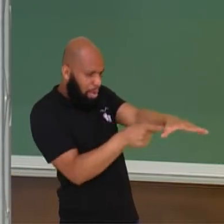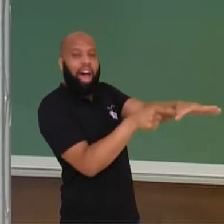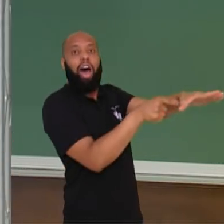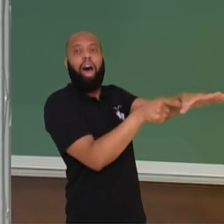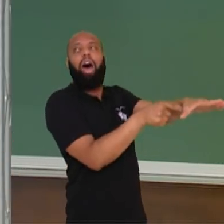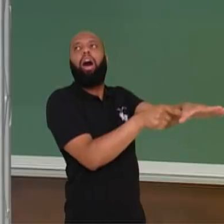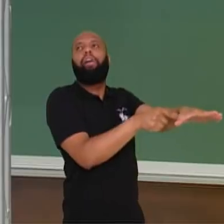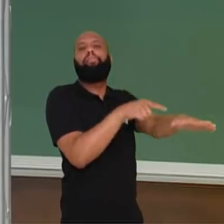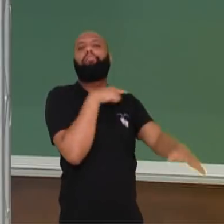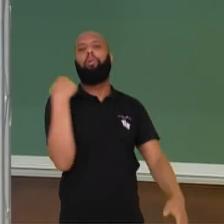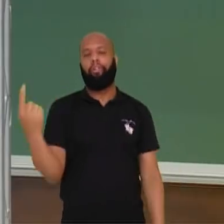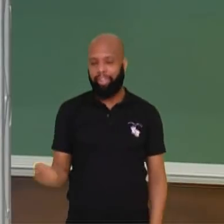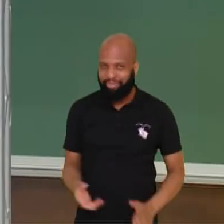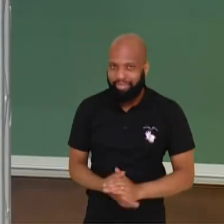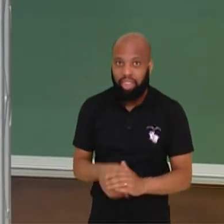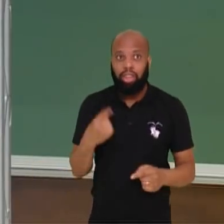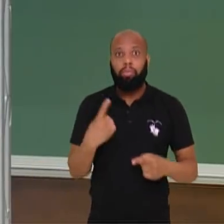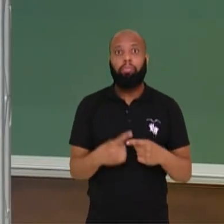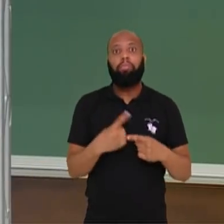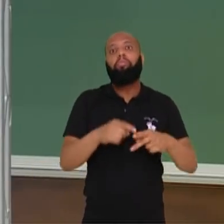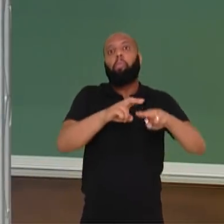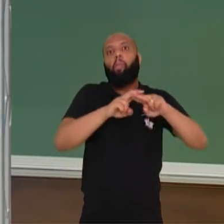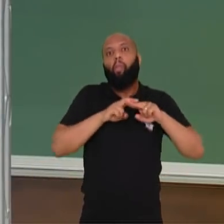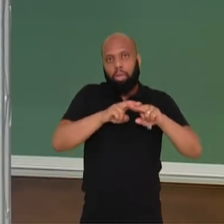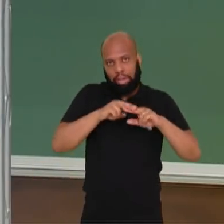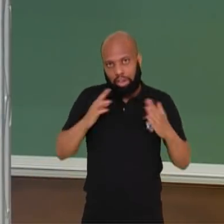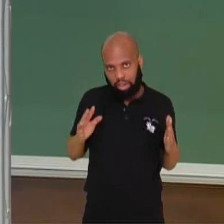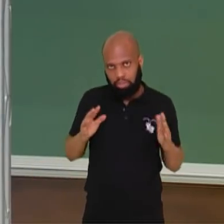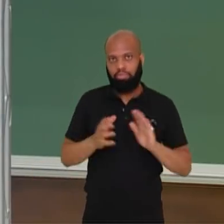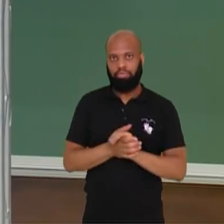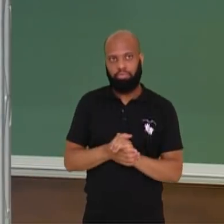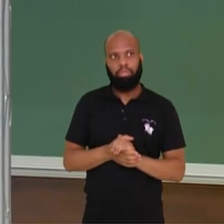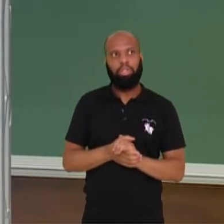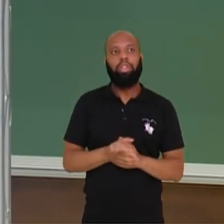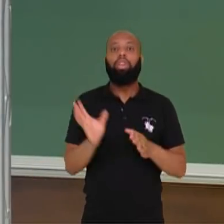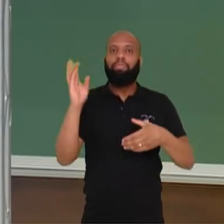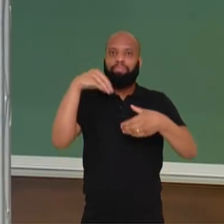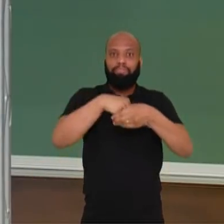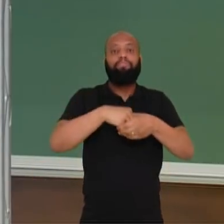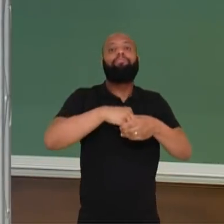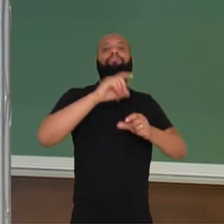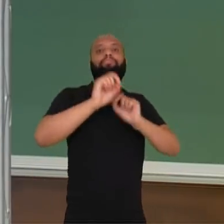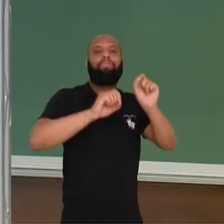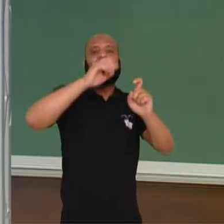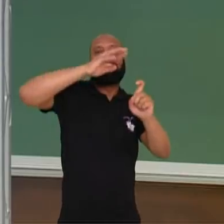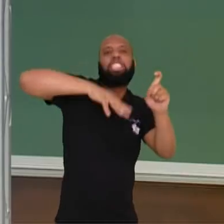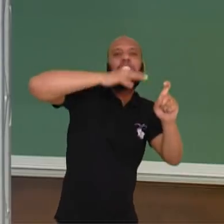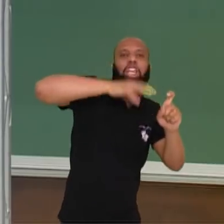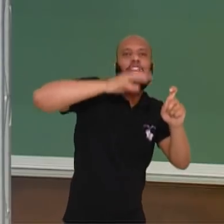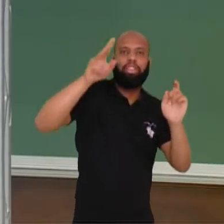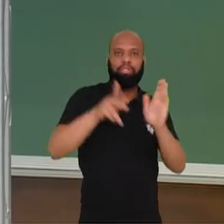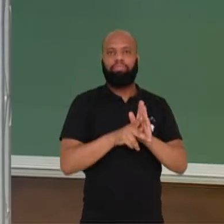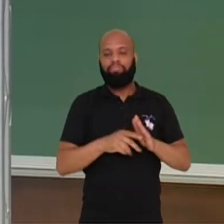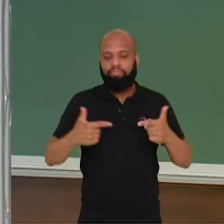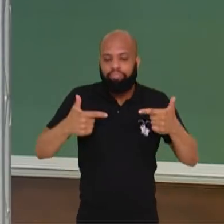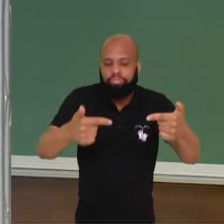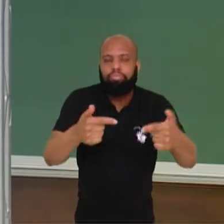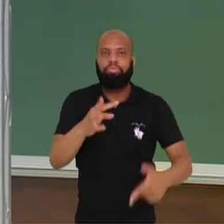assim um ponto-chave na vitória dos gregos contra os troianos na mitológica Guerra de Troia. Pois muito